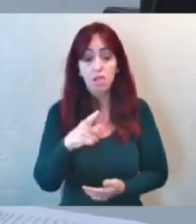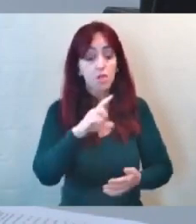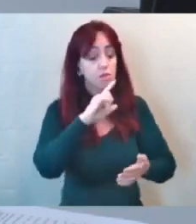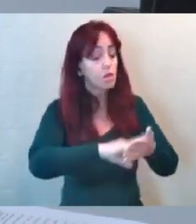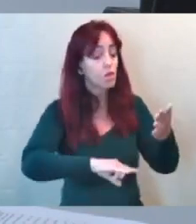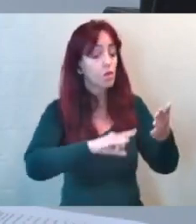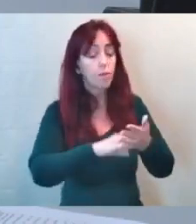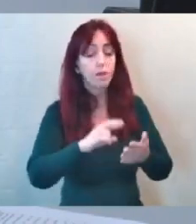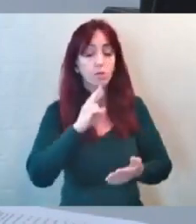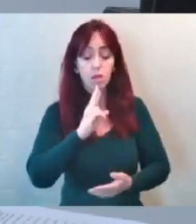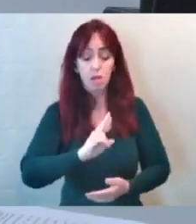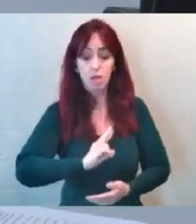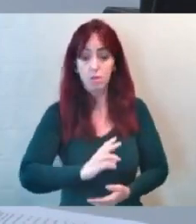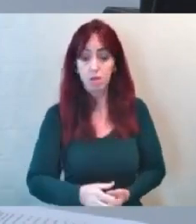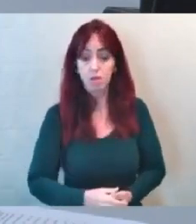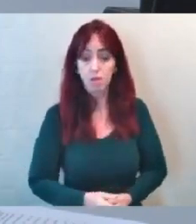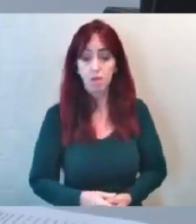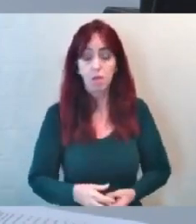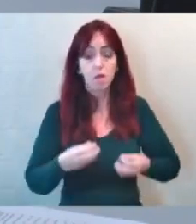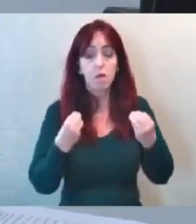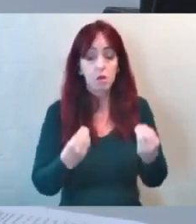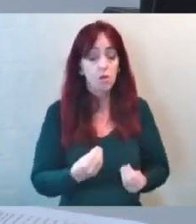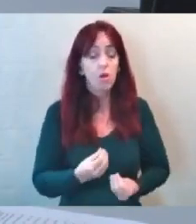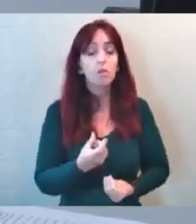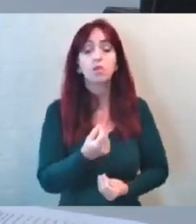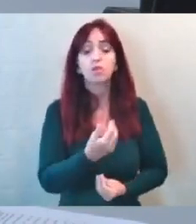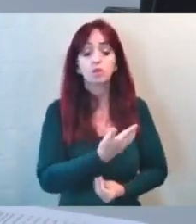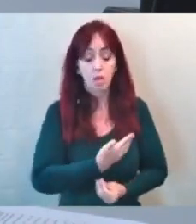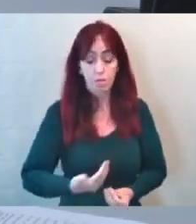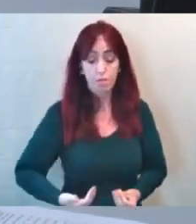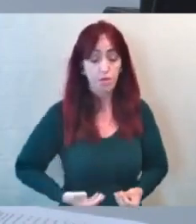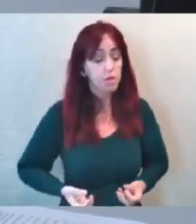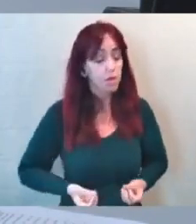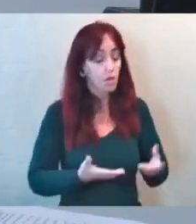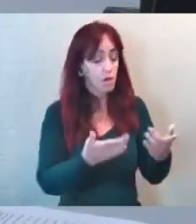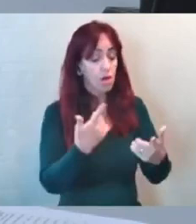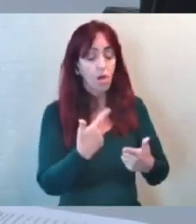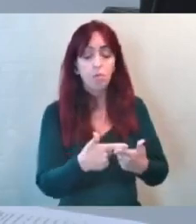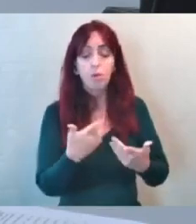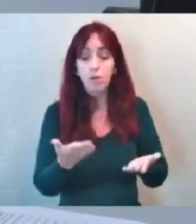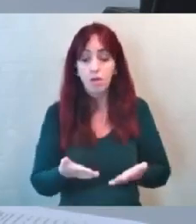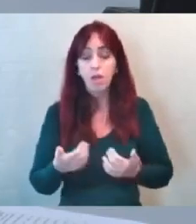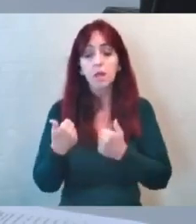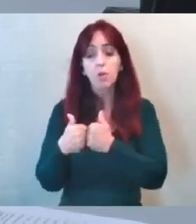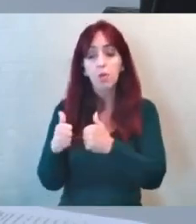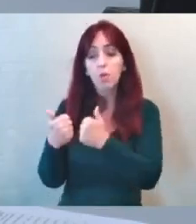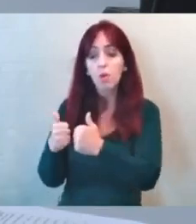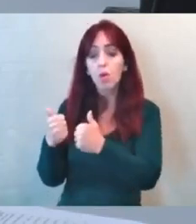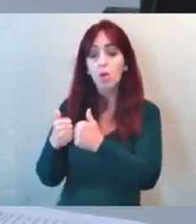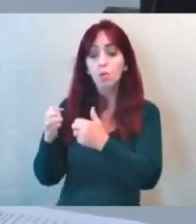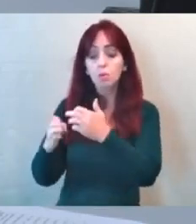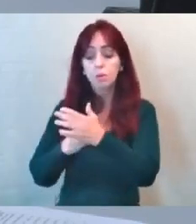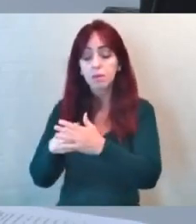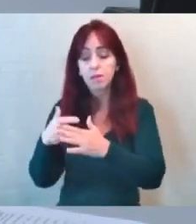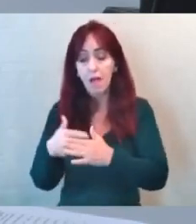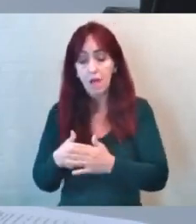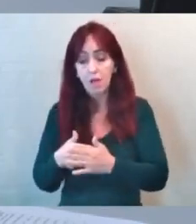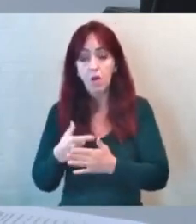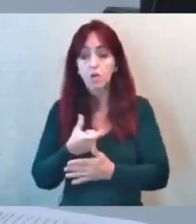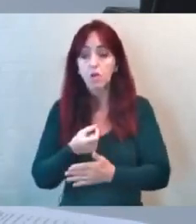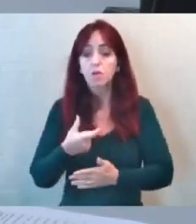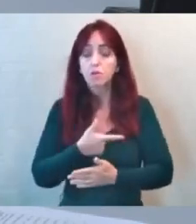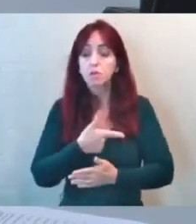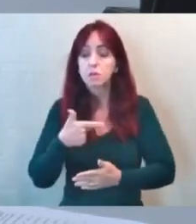sendo devolvido? Por que que o convencional, agora em 2023, vai pagar viagem para mulher em situação de violência